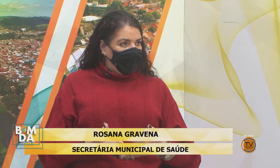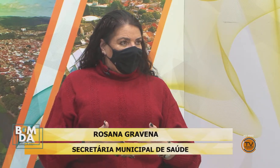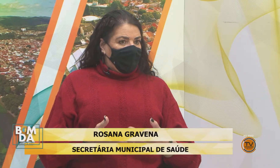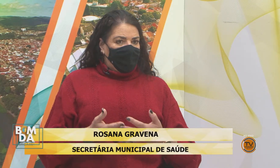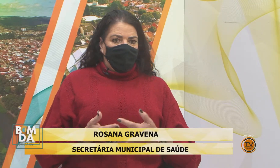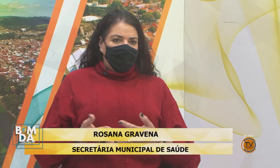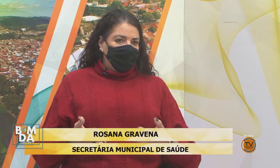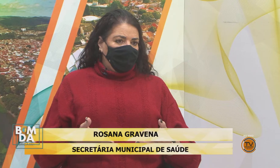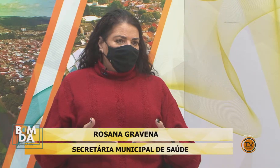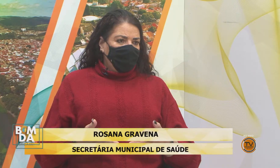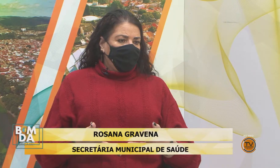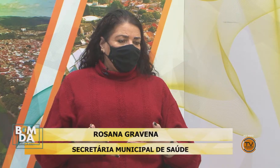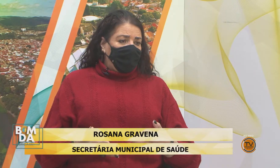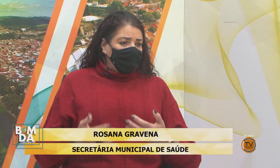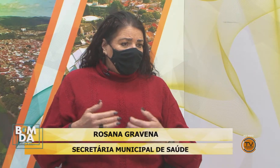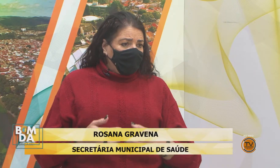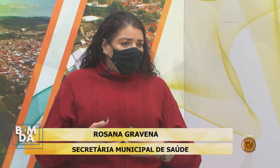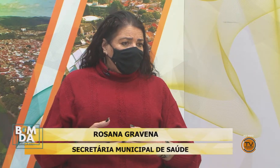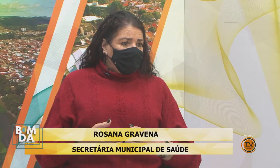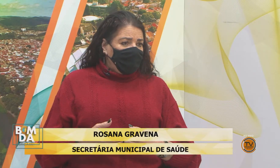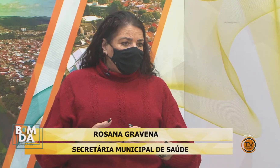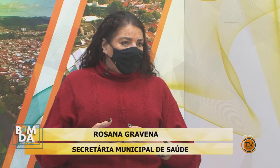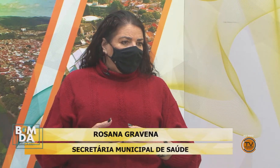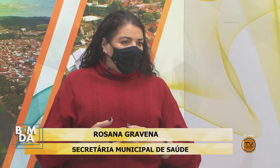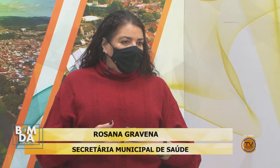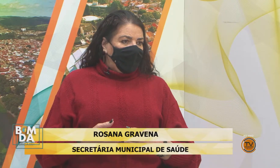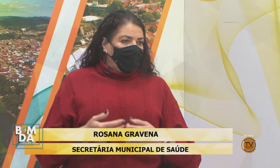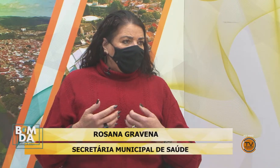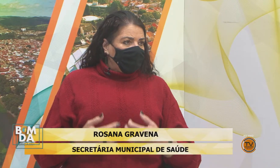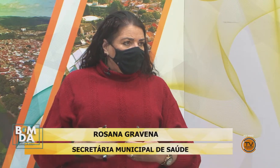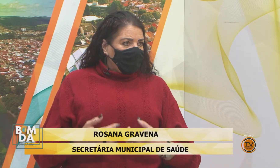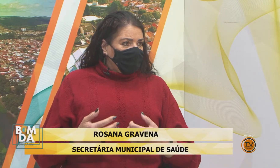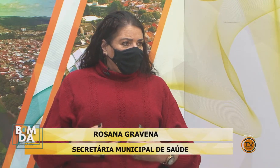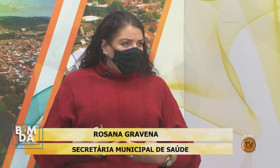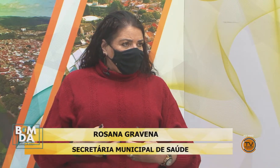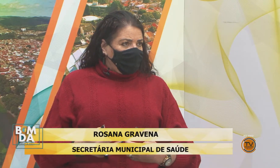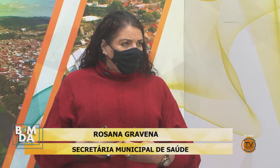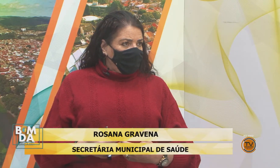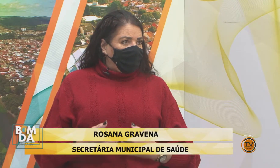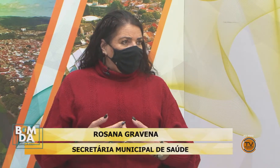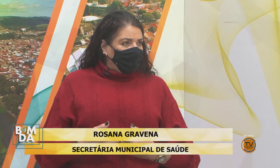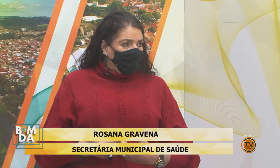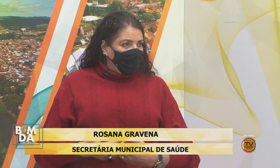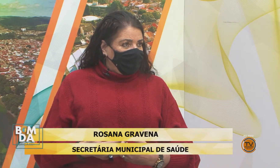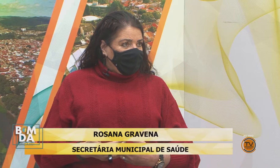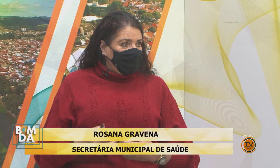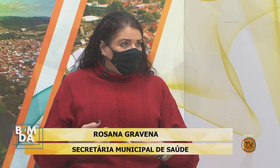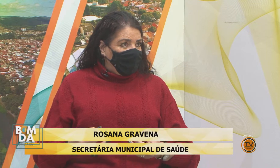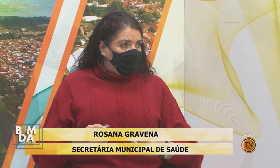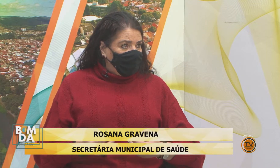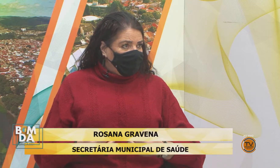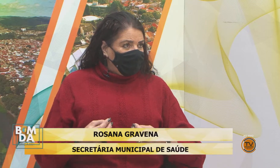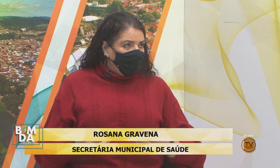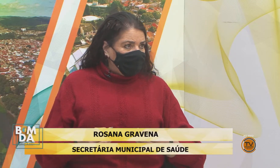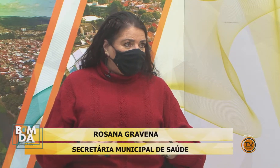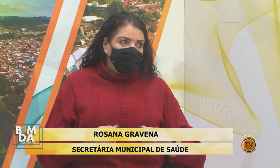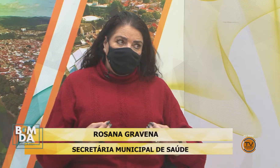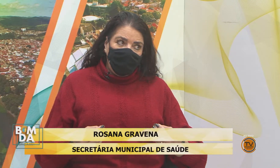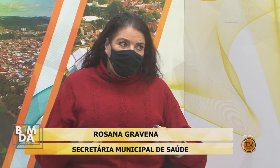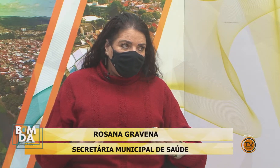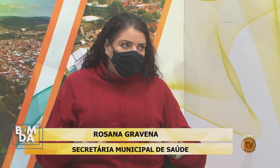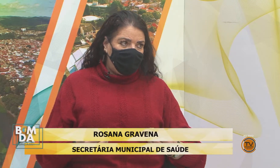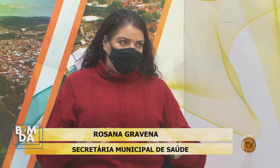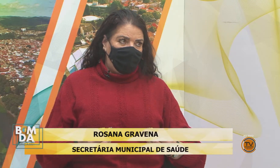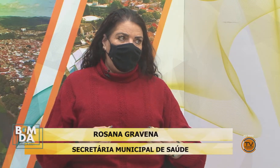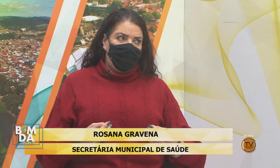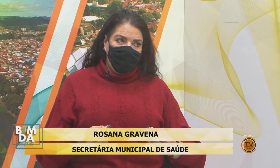Né? Por exemplo, eu vou dar até nota para mim. Né? O esforço que eu estou fazendo para trazer verba de deputado, porque